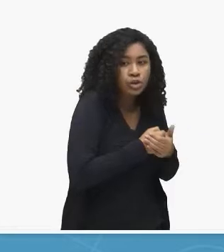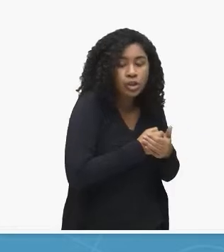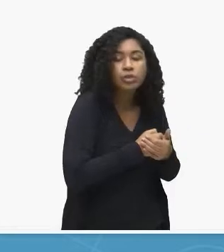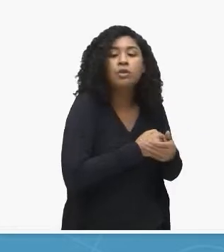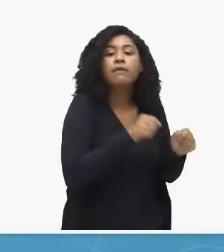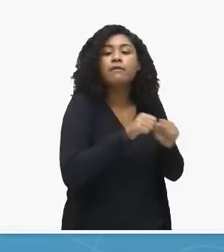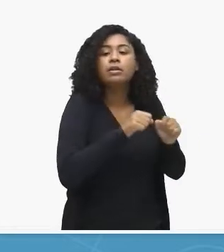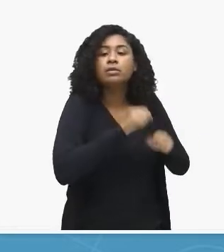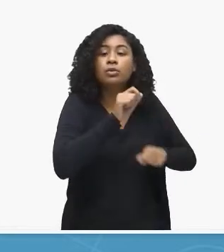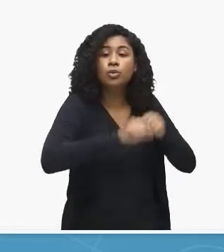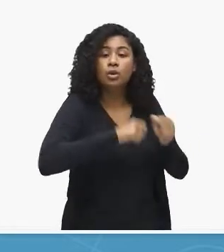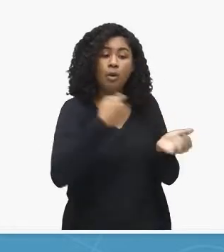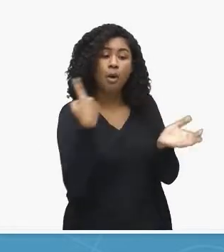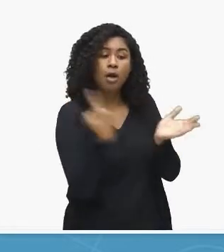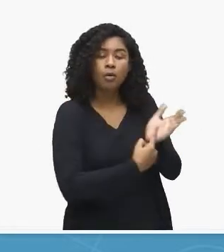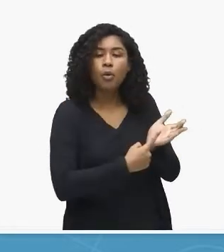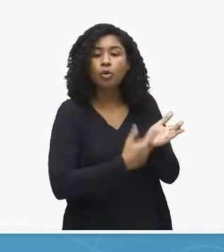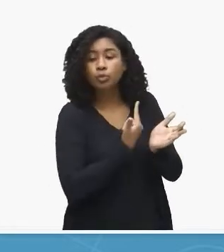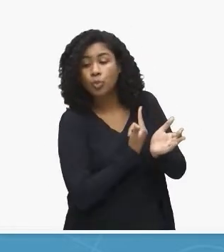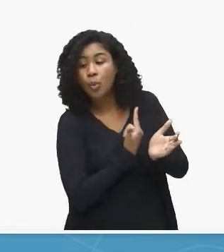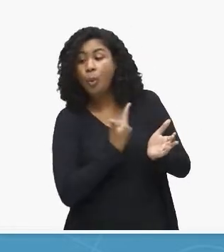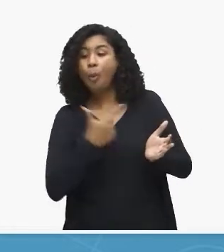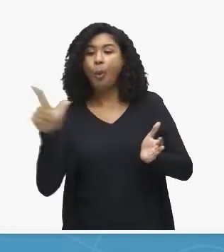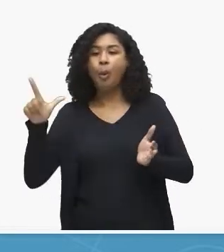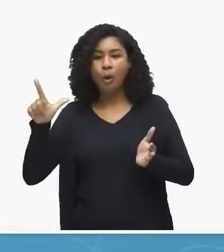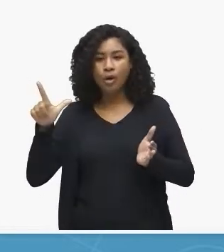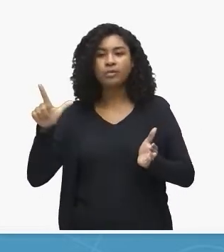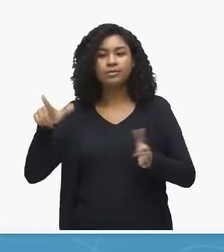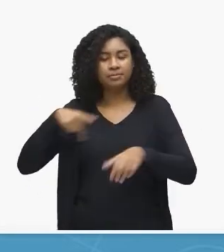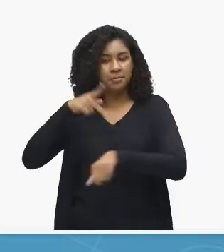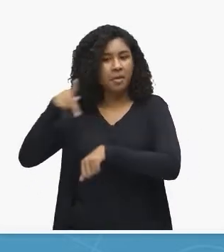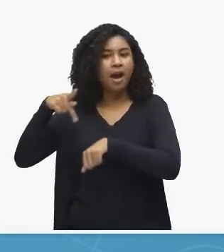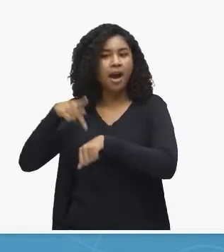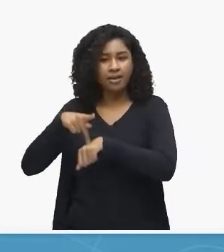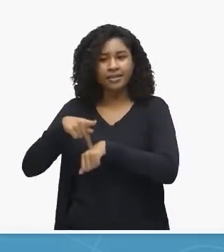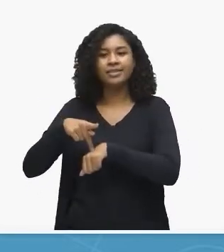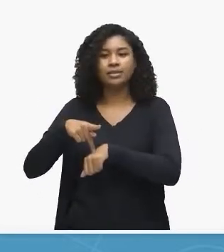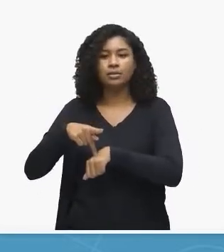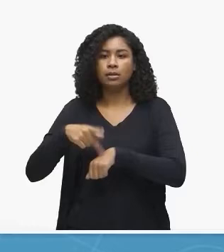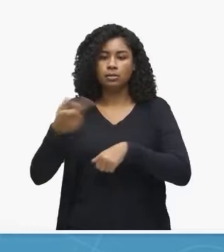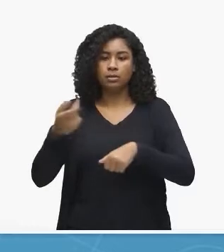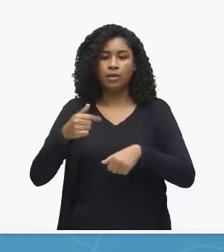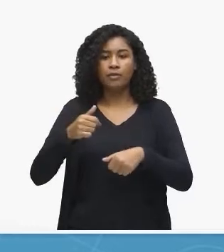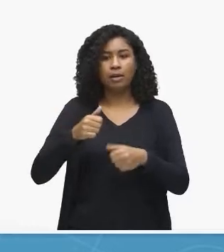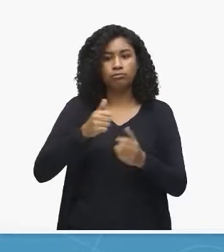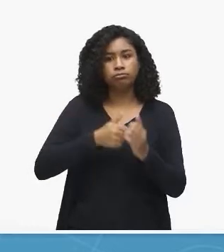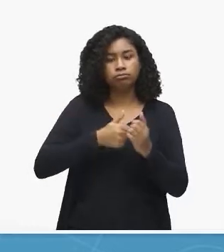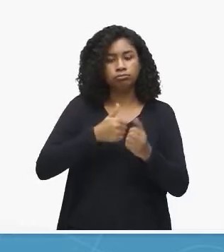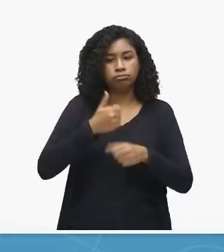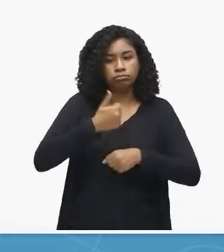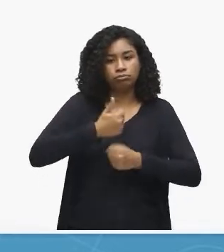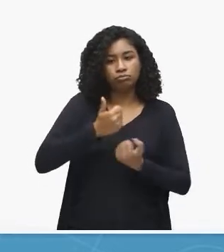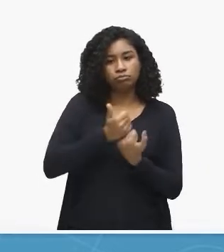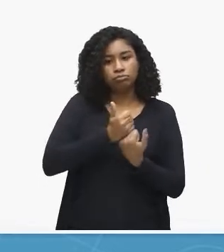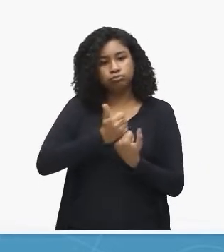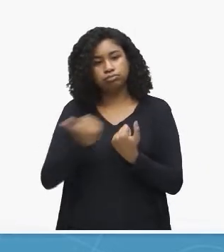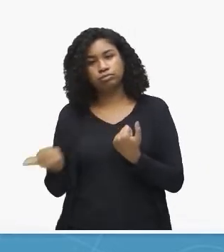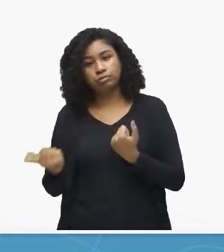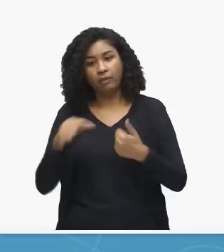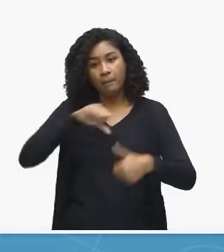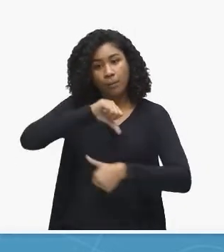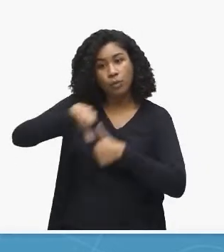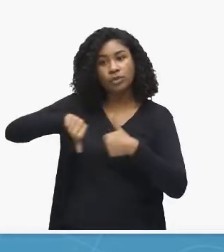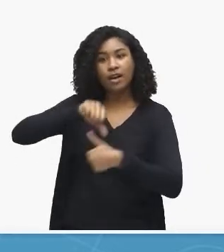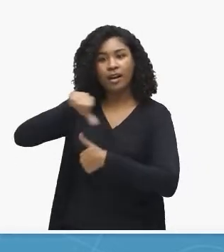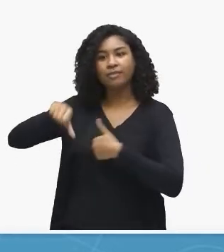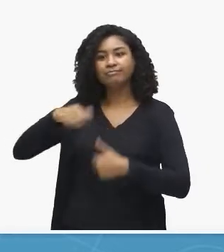de colônias aí na África. Então ela vai aí migrar de lado. Muita observação, um detalhe importante